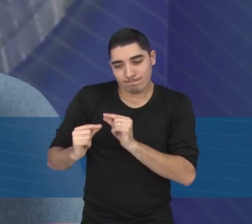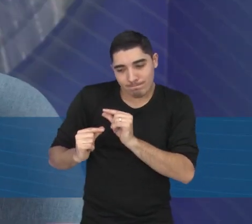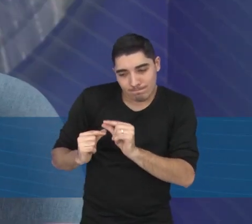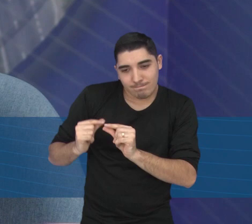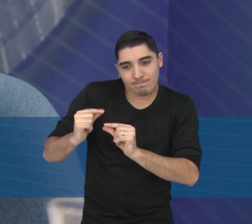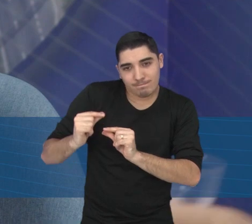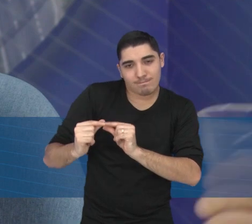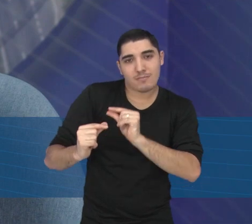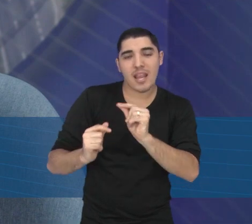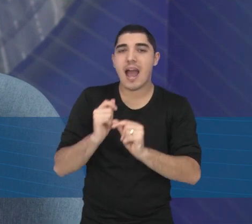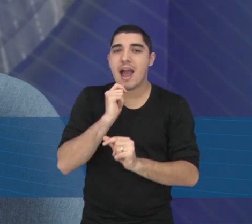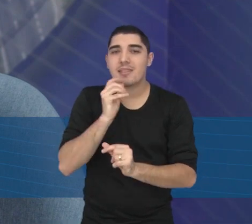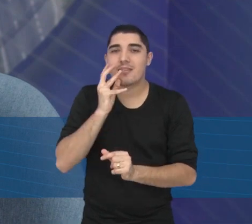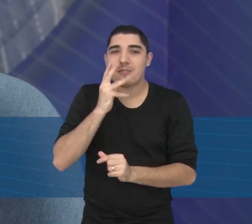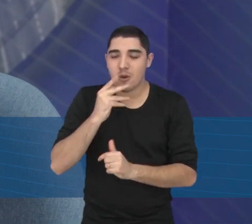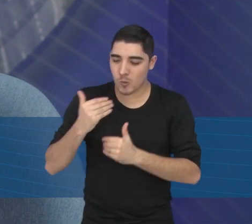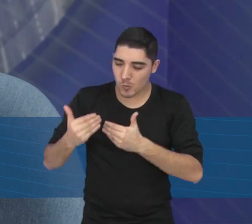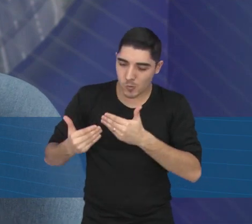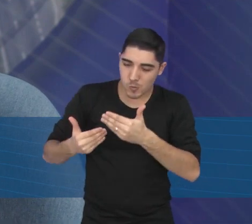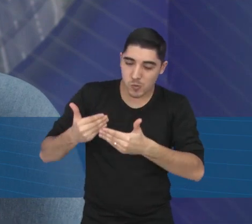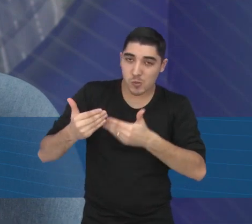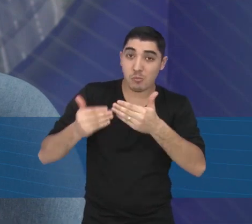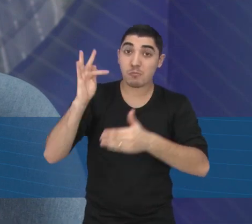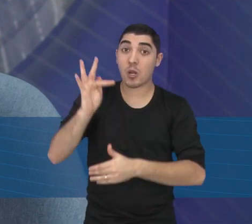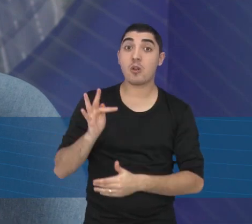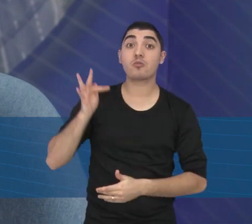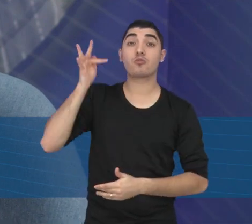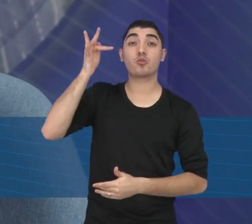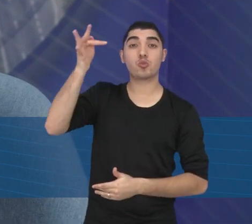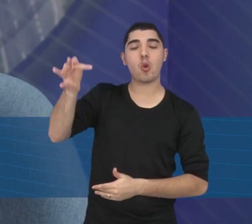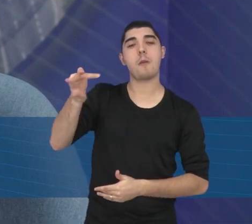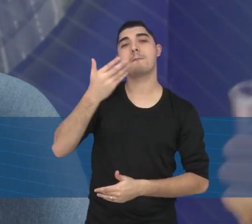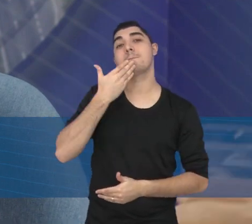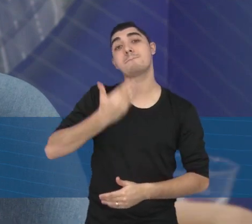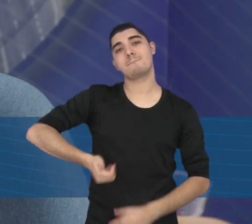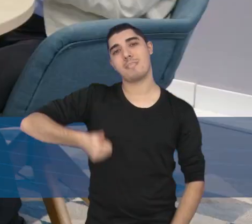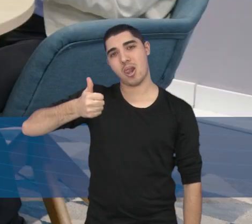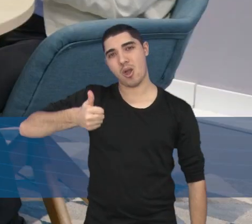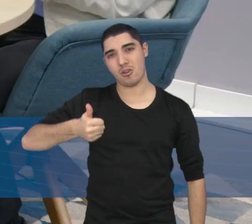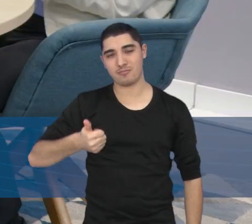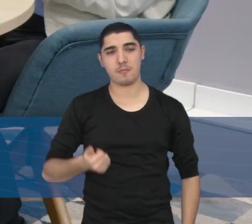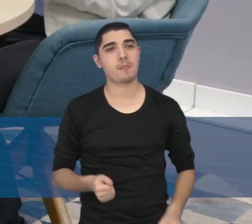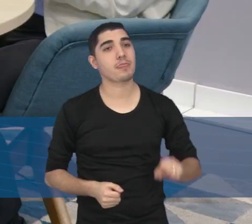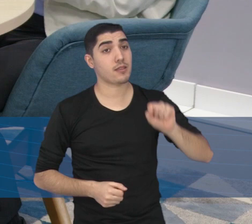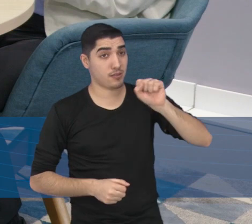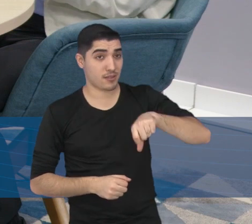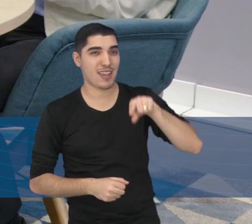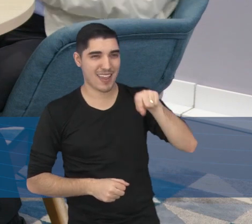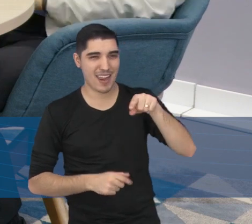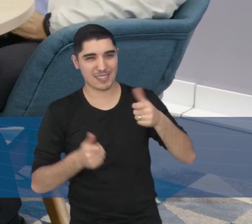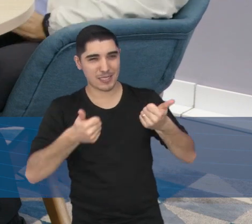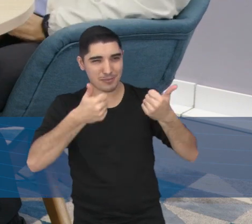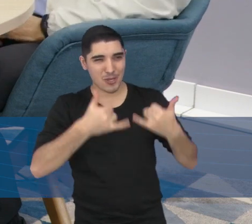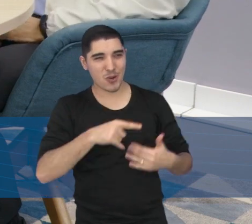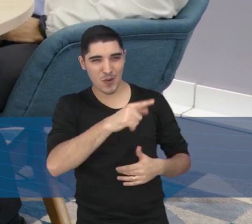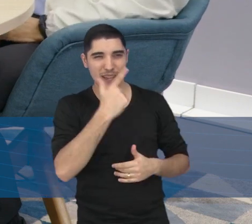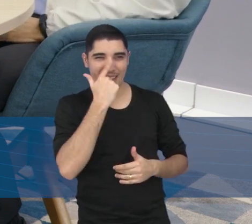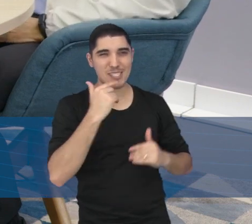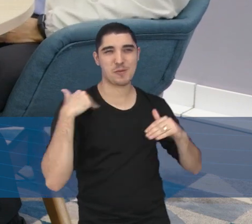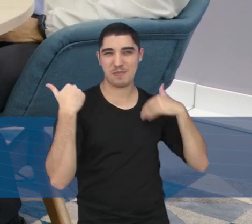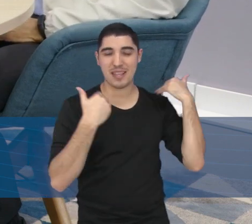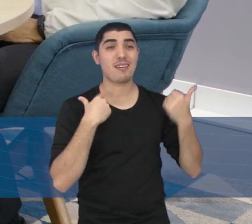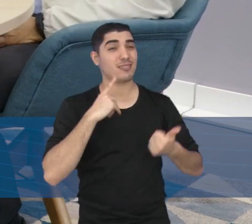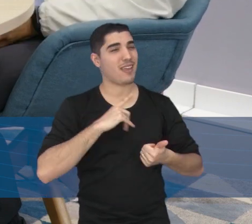né? Para a gente ter um resultado a médio e longo prazo, principalmente. Não, com certeza, e essa parte do Lixo Tour é bem interessante, já estive lá, tem